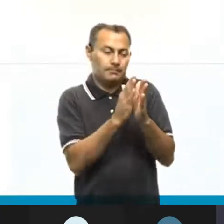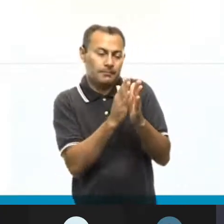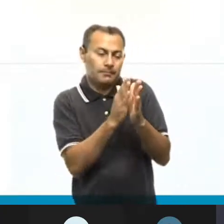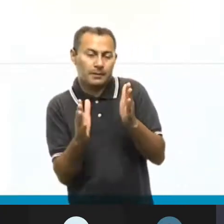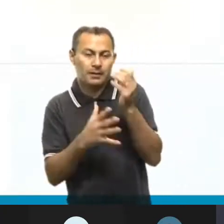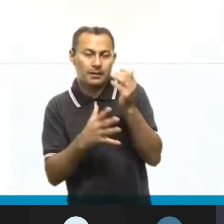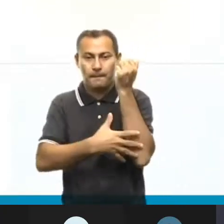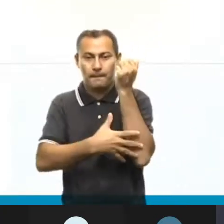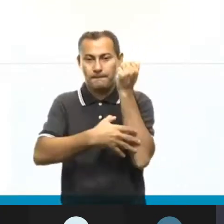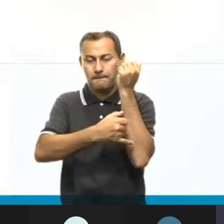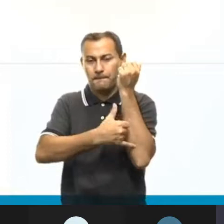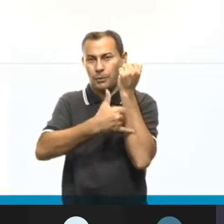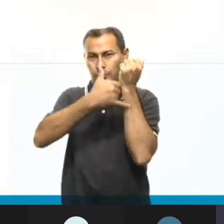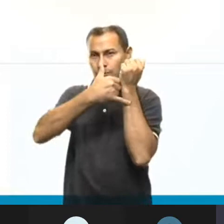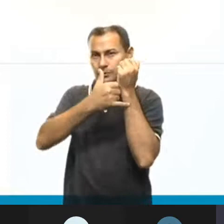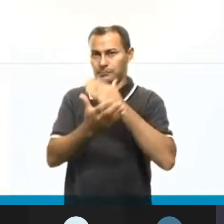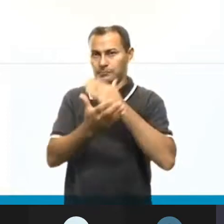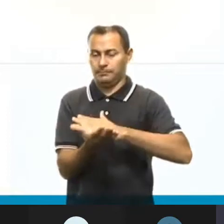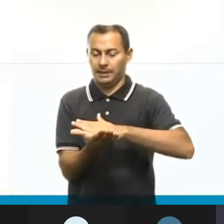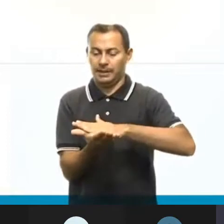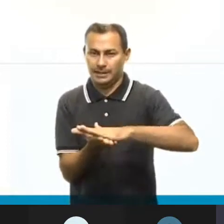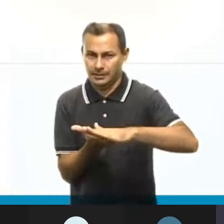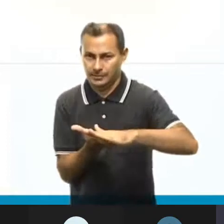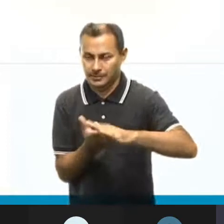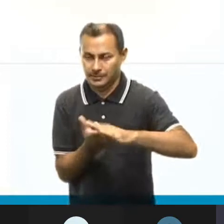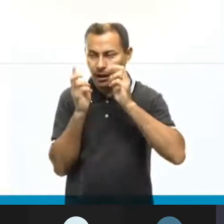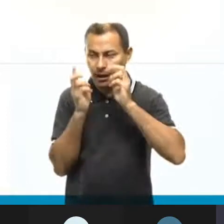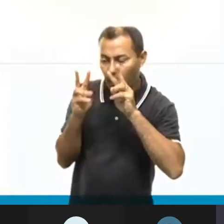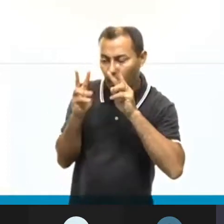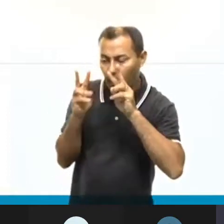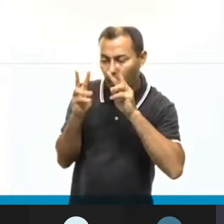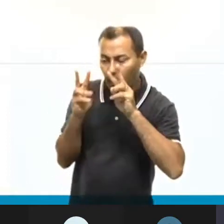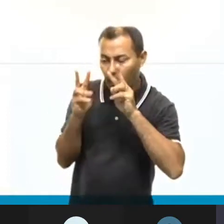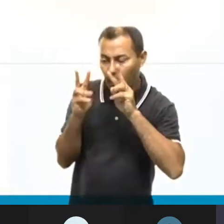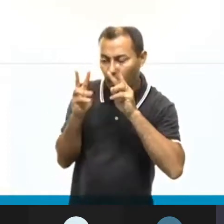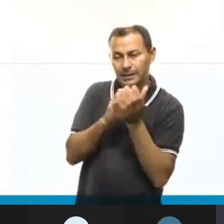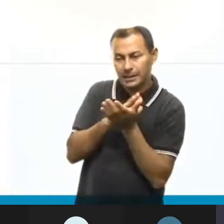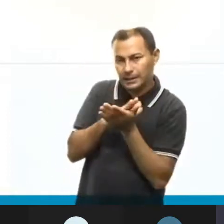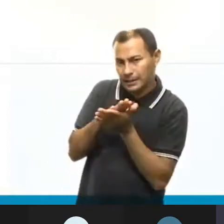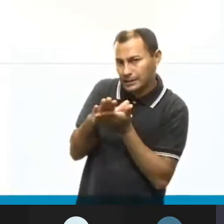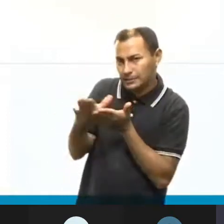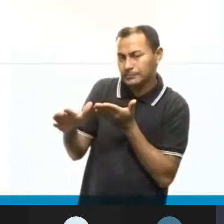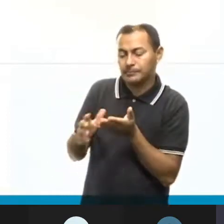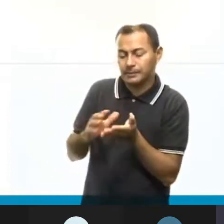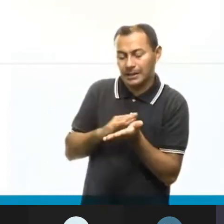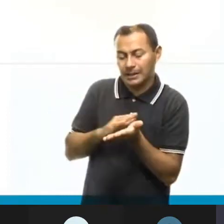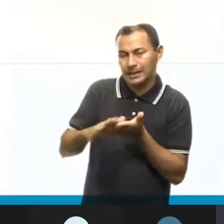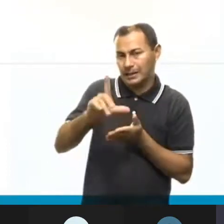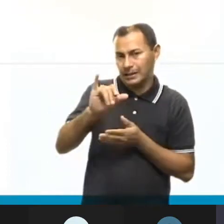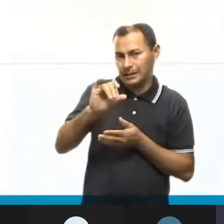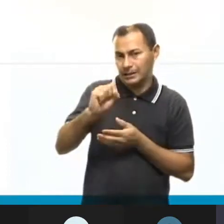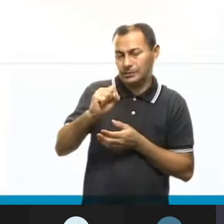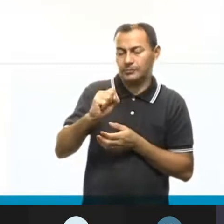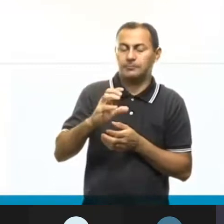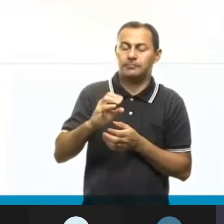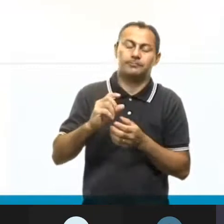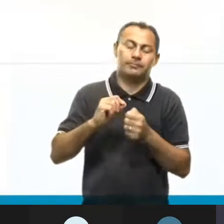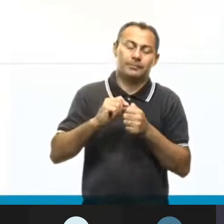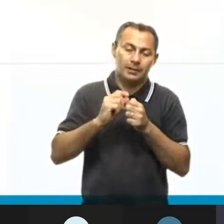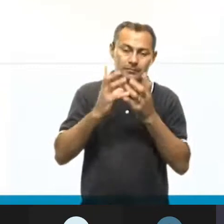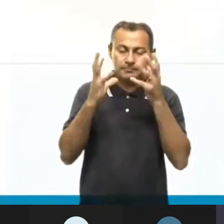faixas de músculo liso, tá? Então, a gente consegue observar a presença aqui de faixas de músculo liso que estão dispostos